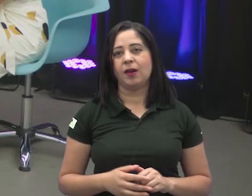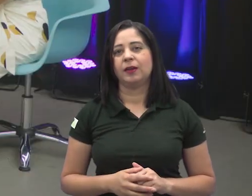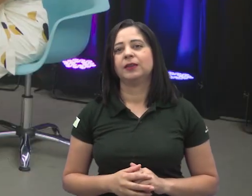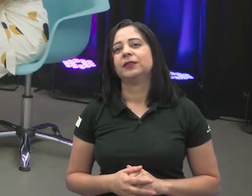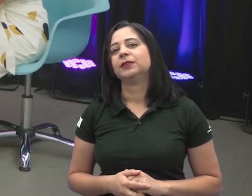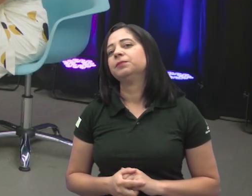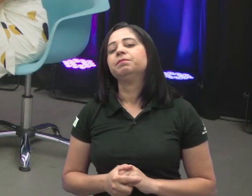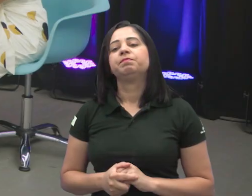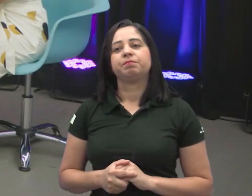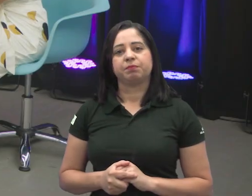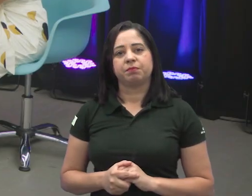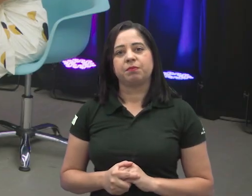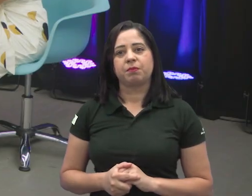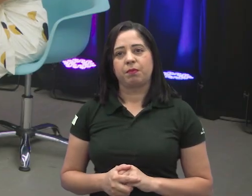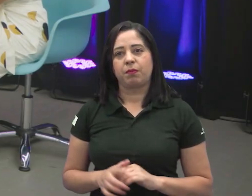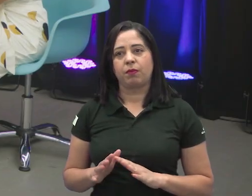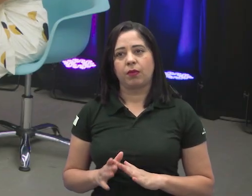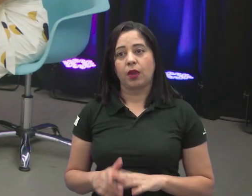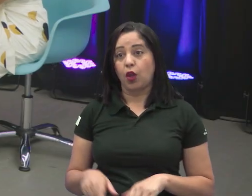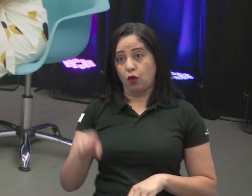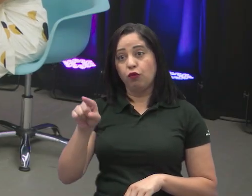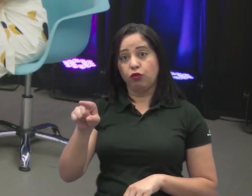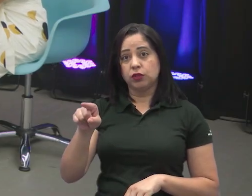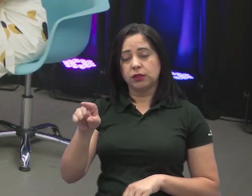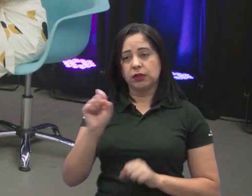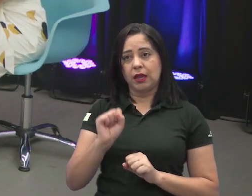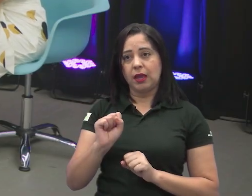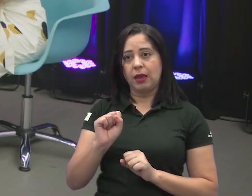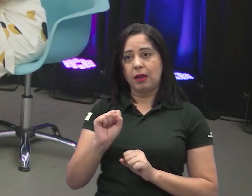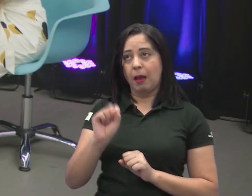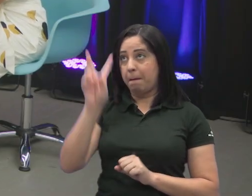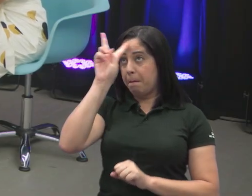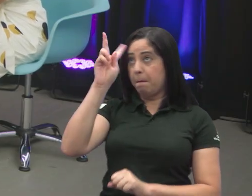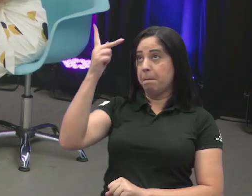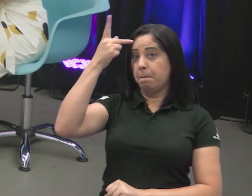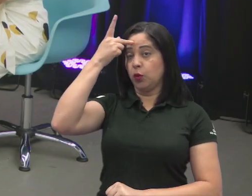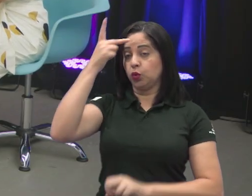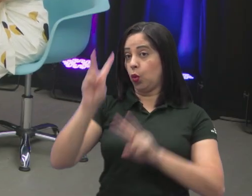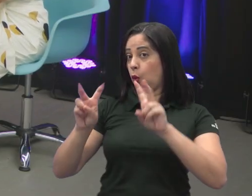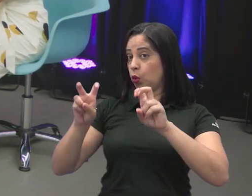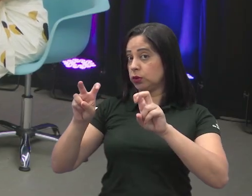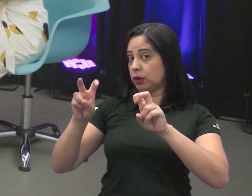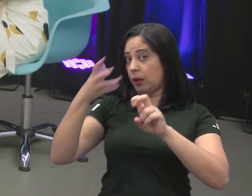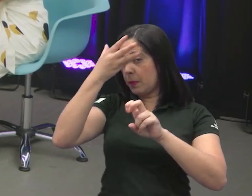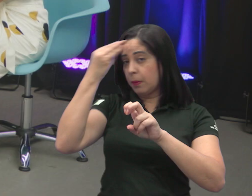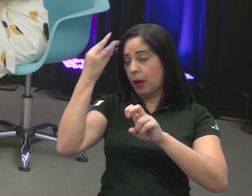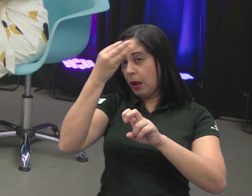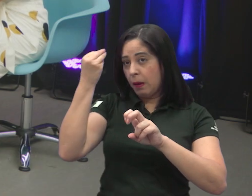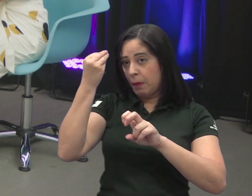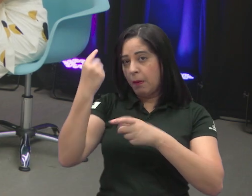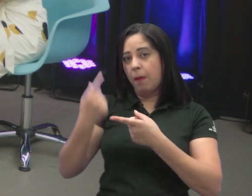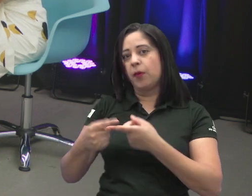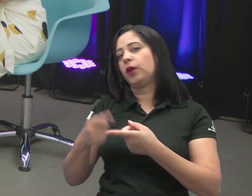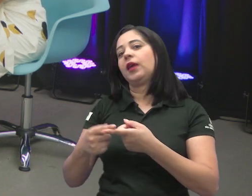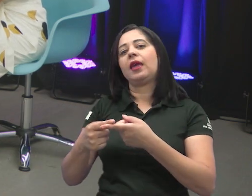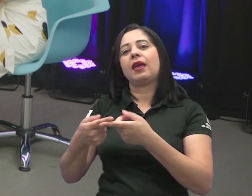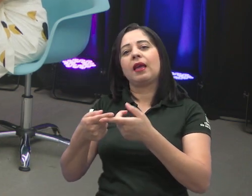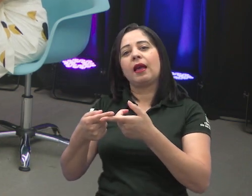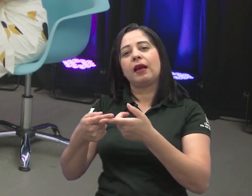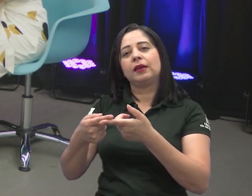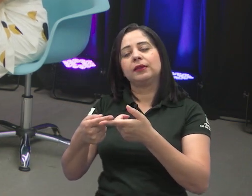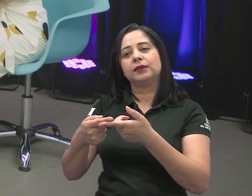ela alterou, né, a sua visão sobre o tema do Alzheimer? Porque durante a pesquisa, durante a vivência,